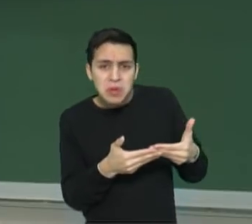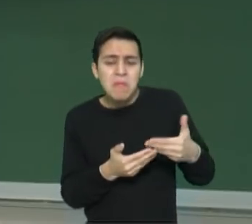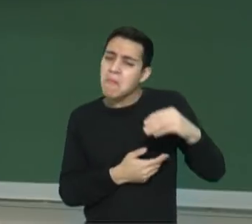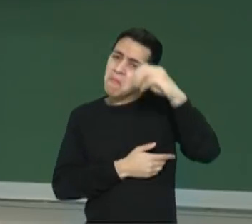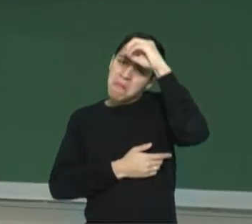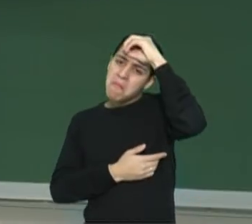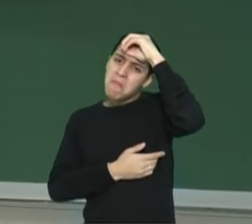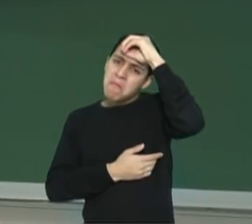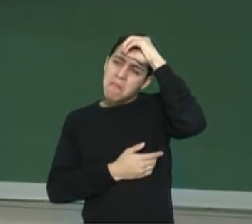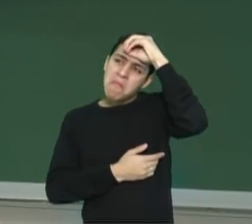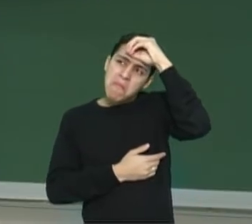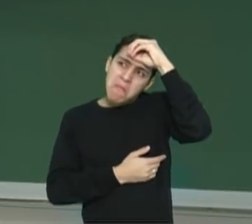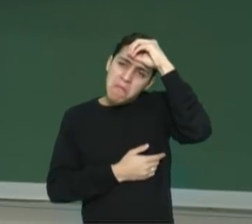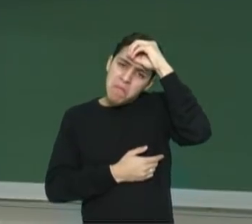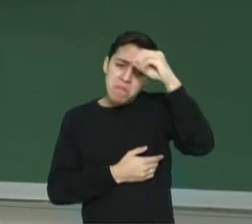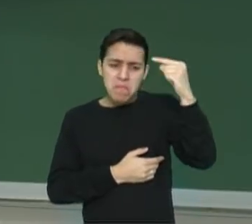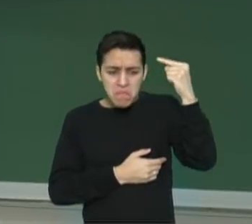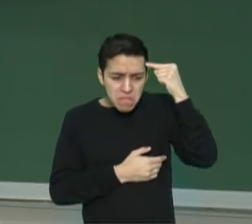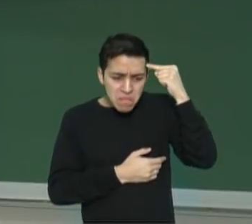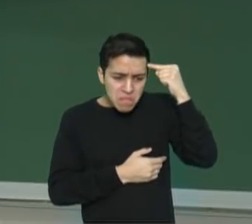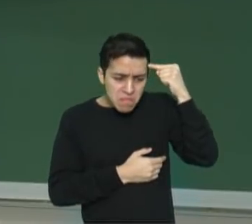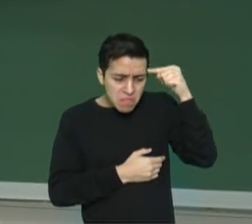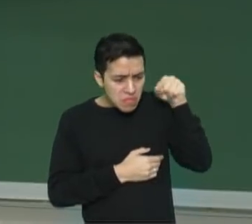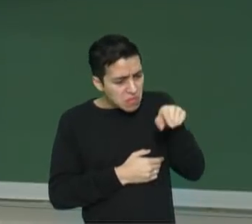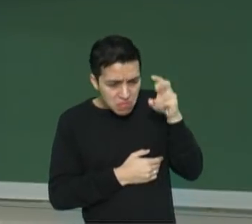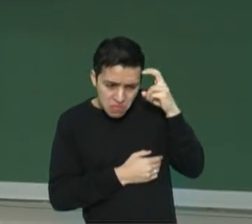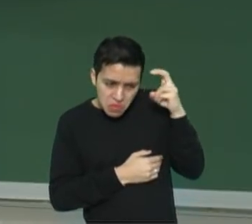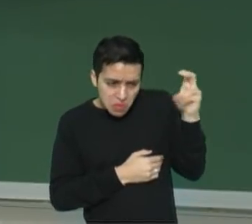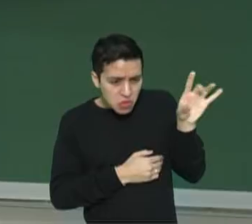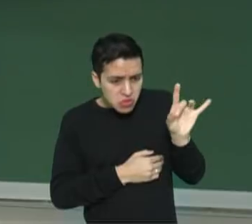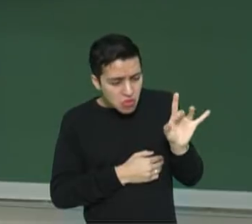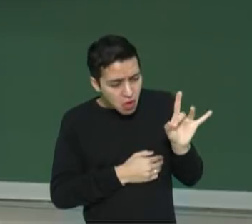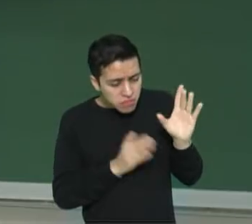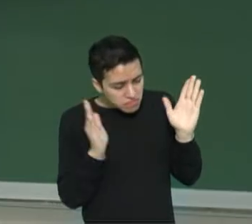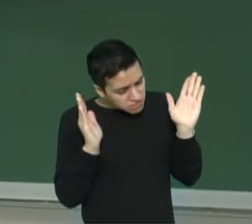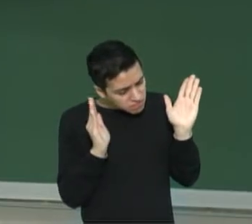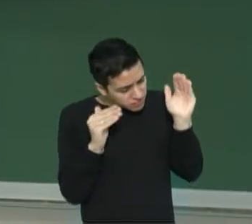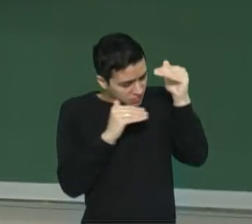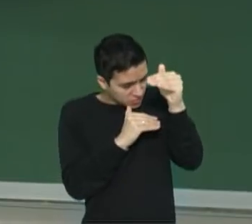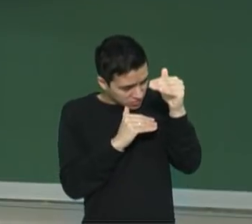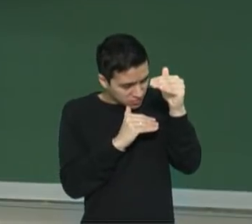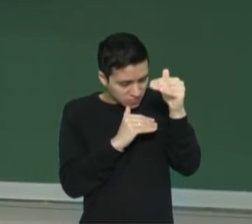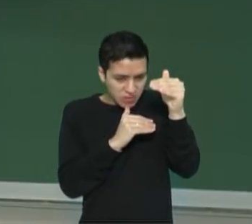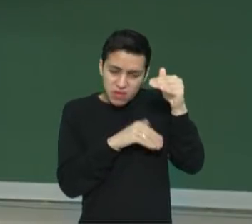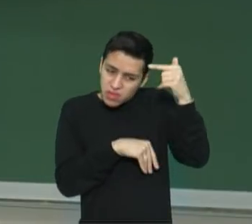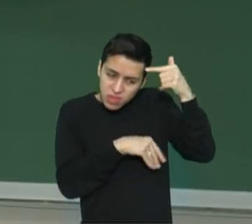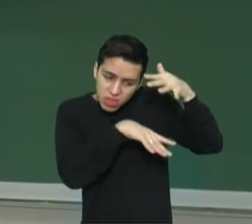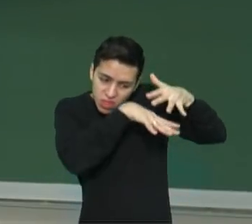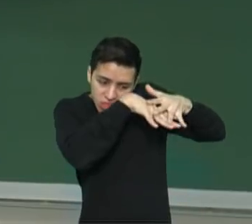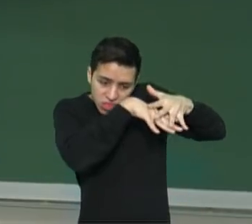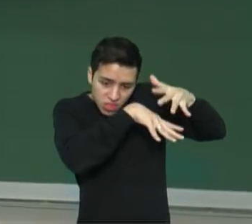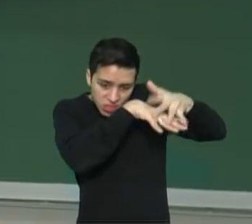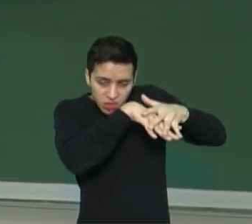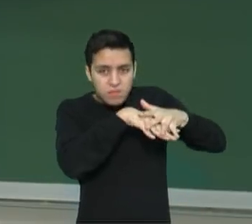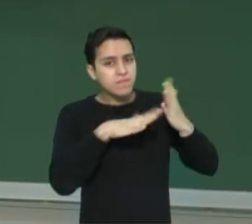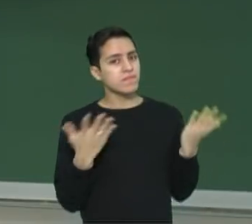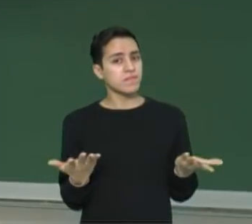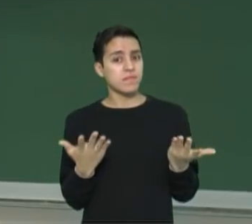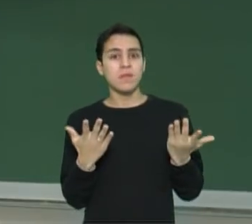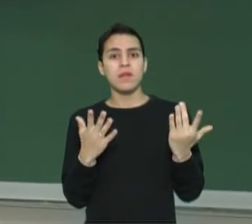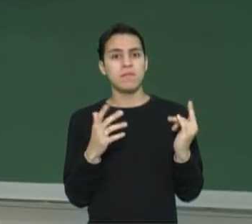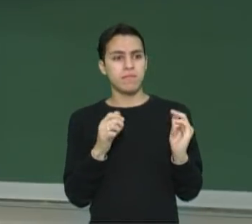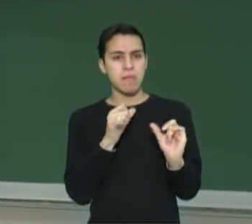que havia mais inteligências, né? Então, se acreditava numa inteligência muito matemática, né? Então, por